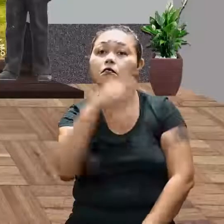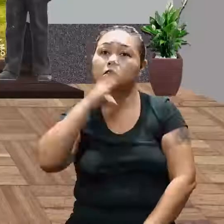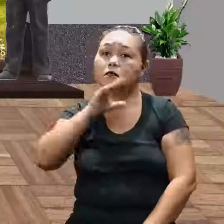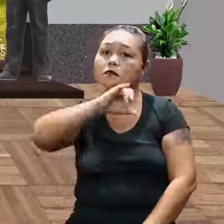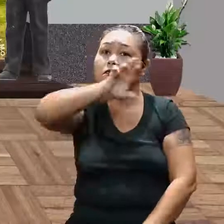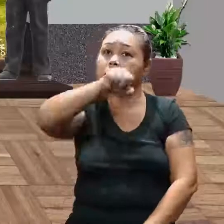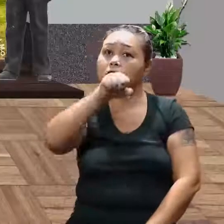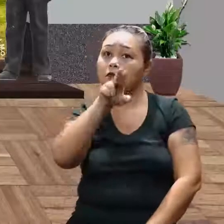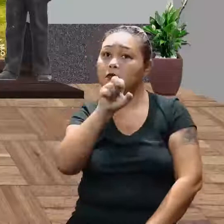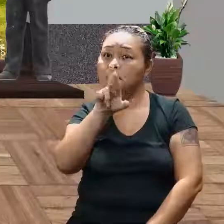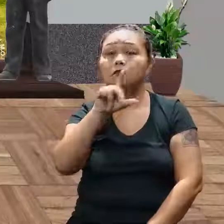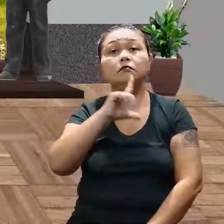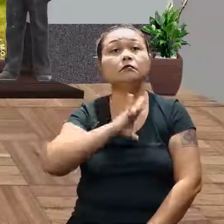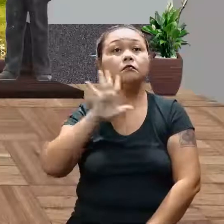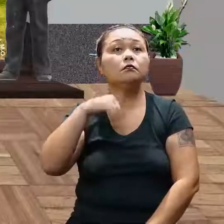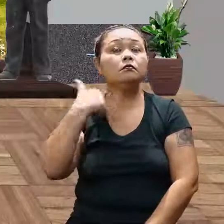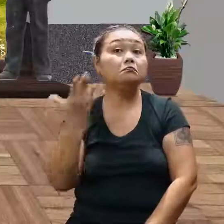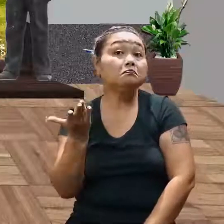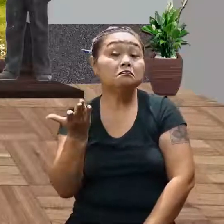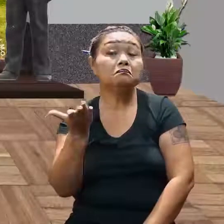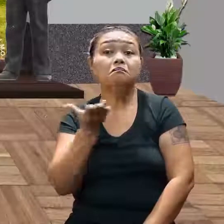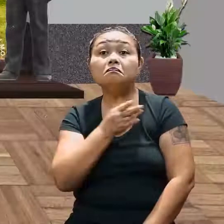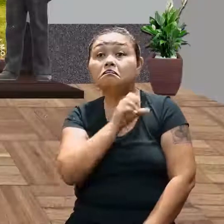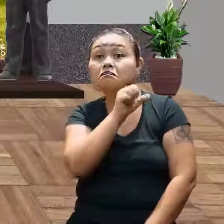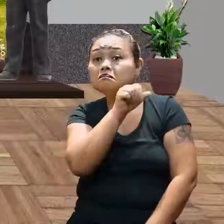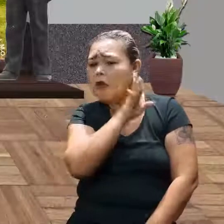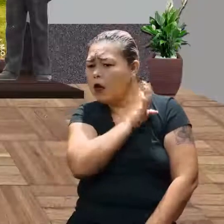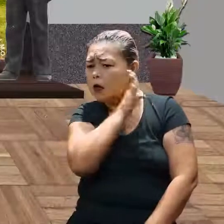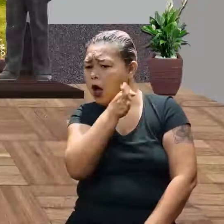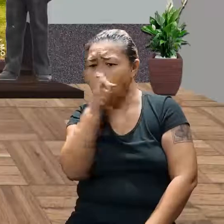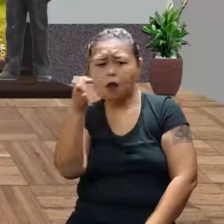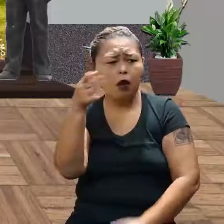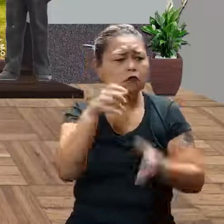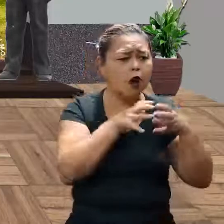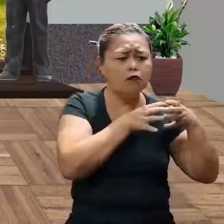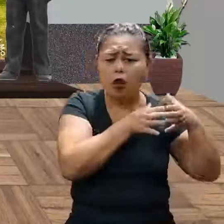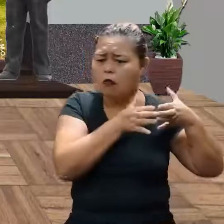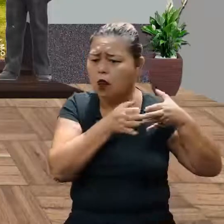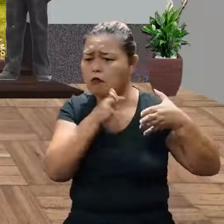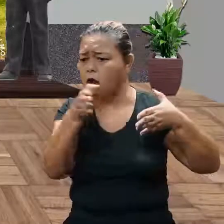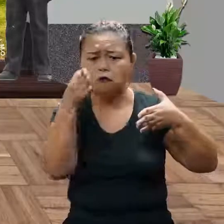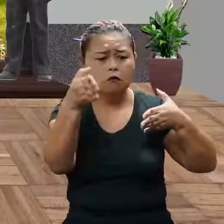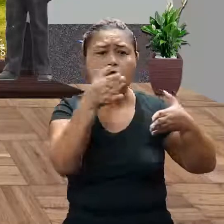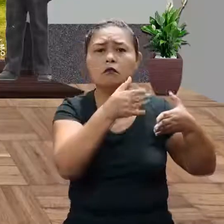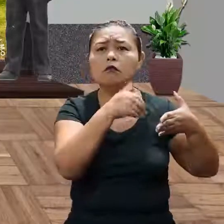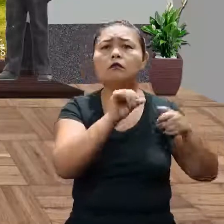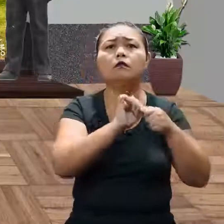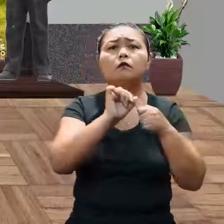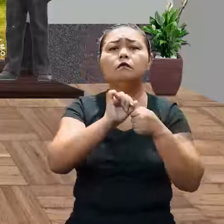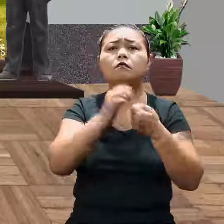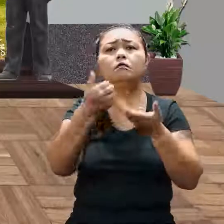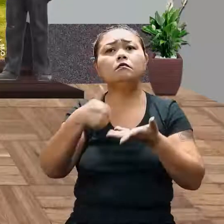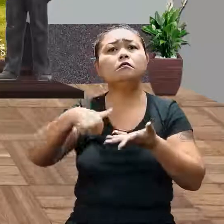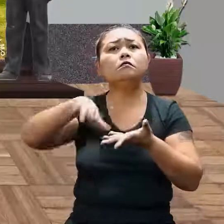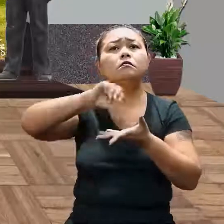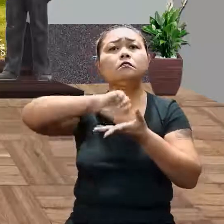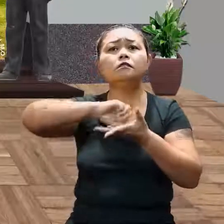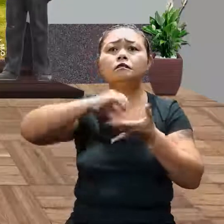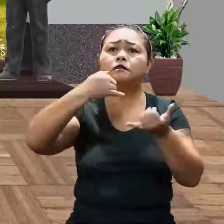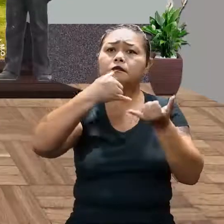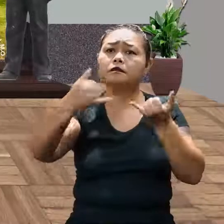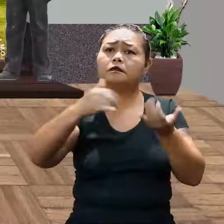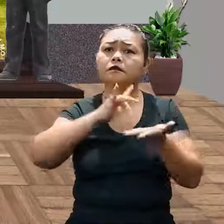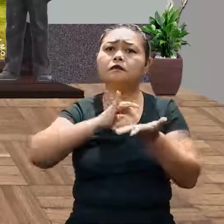Jaru. Então, essa foi a saga da expedição que implantou as linhas